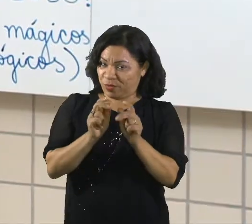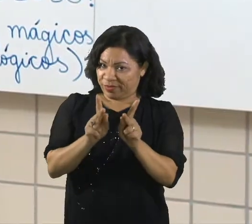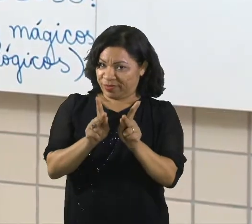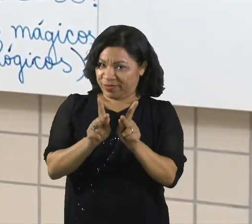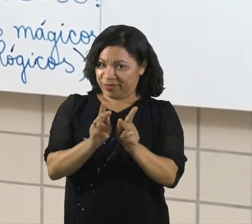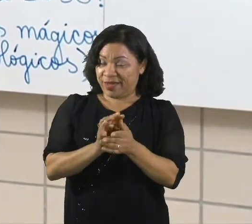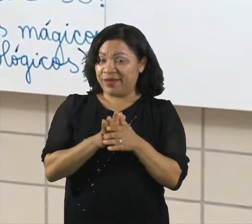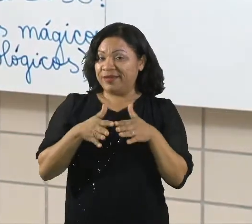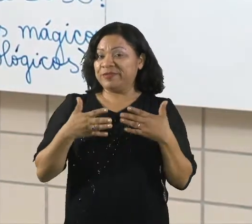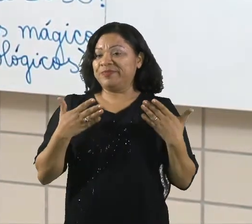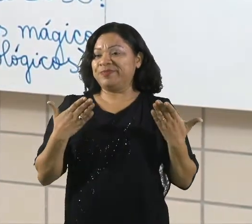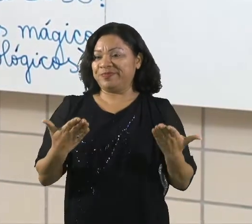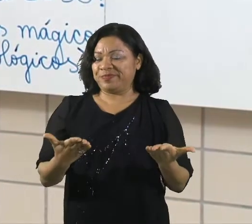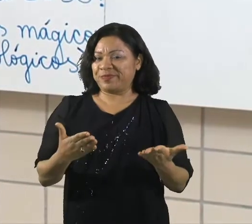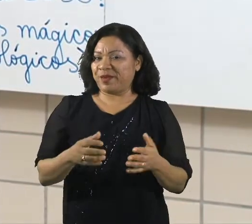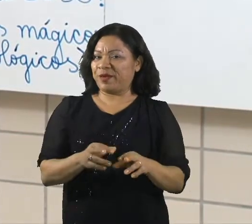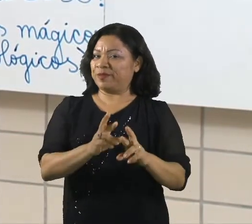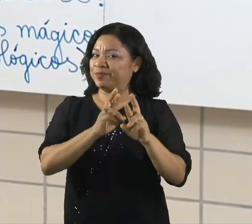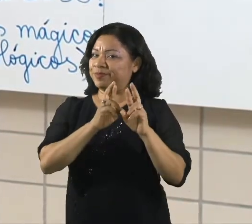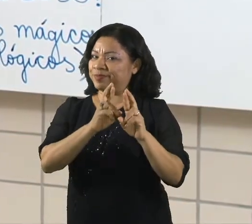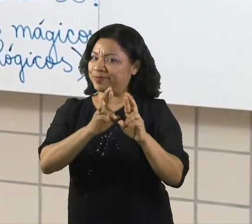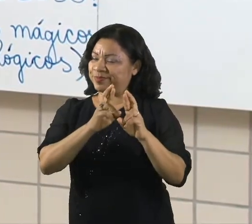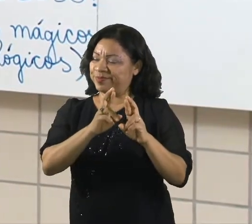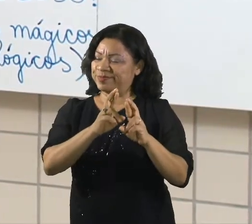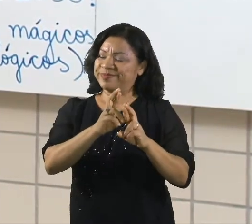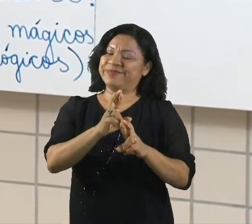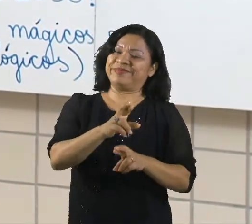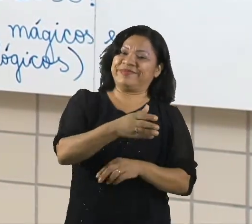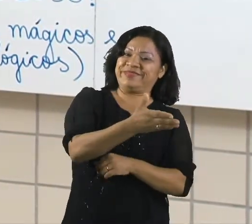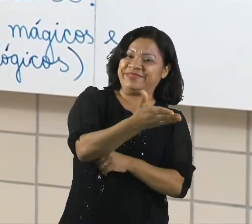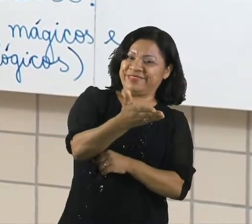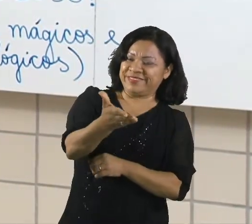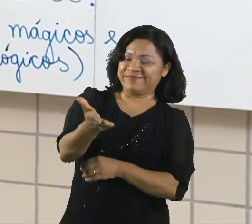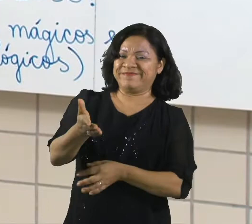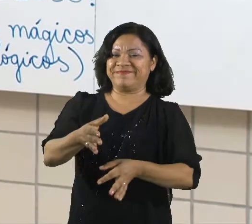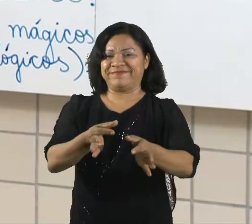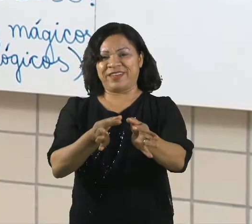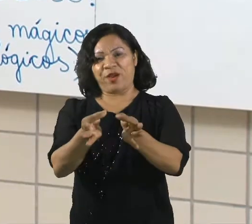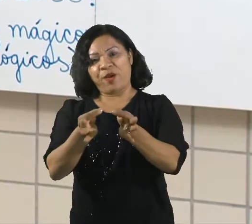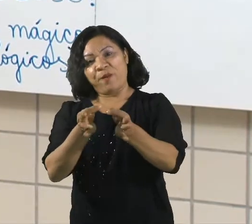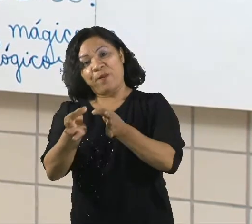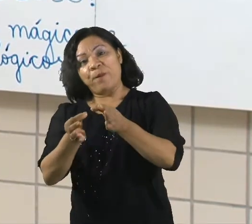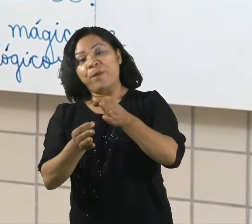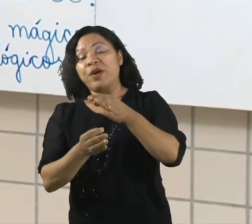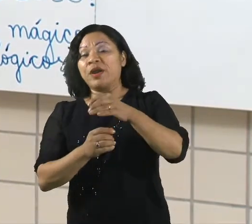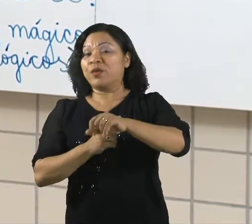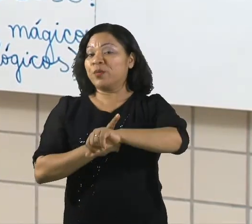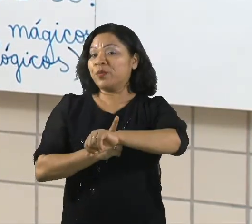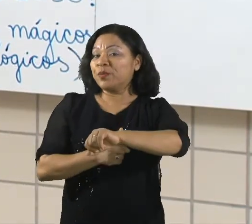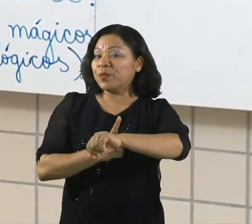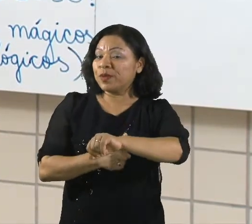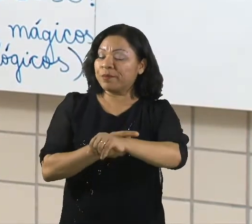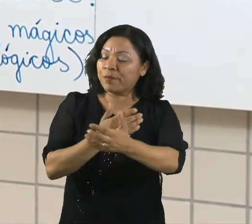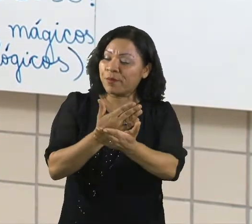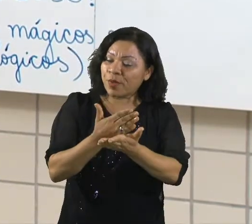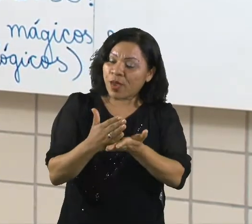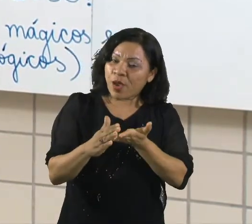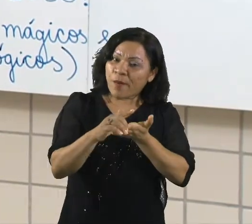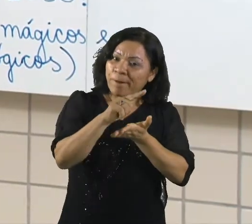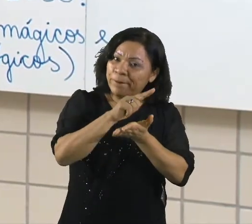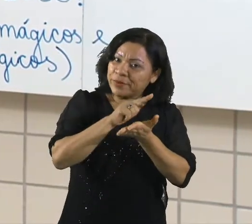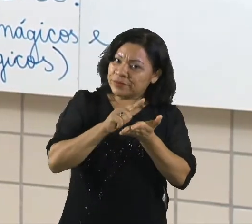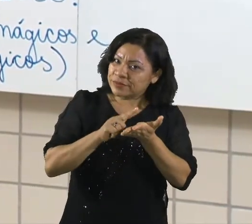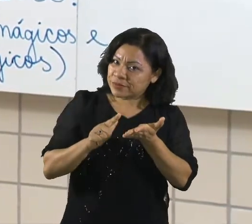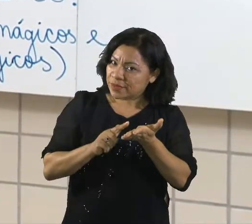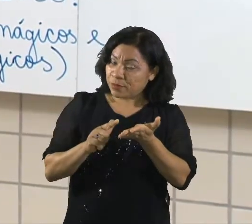Ok? Então, eu espero que vocês organizem o tempo de vocês para iniciar a leitura. Não é